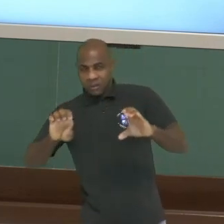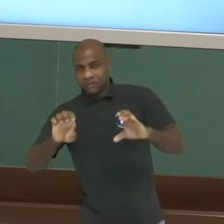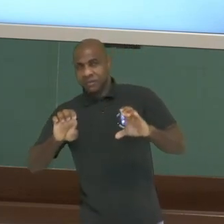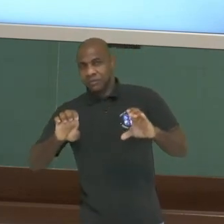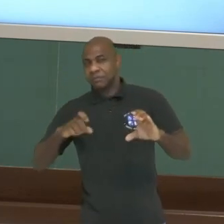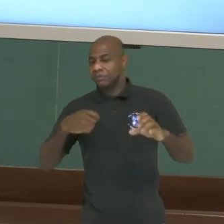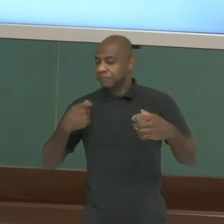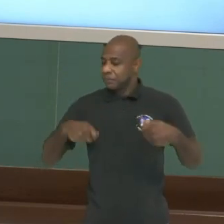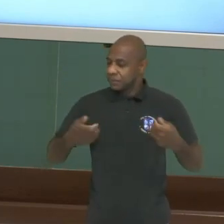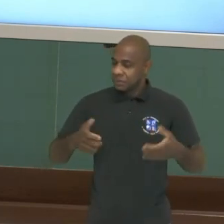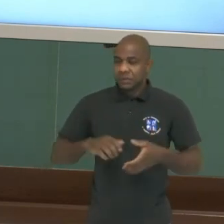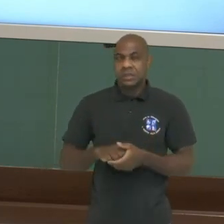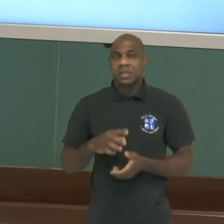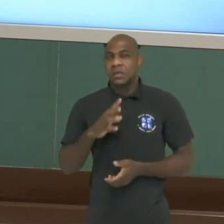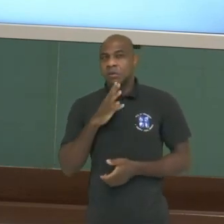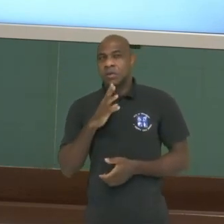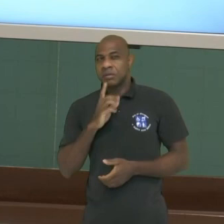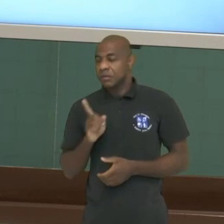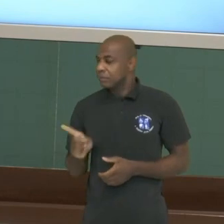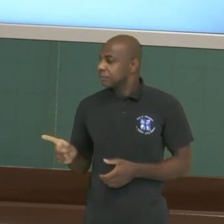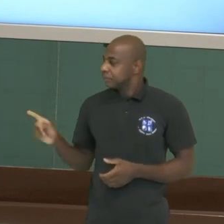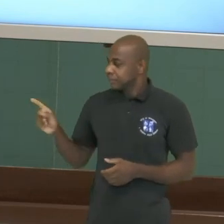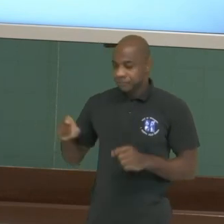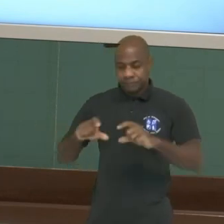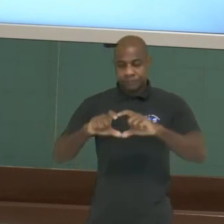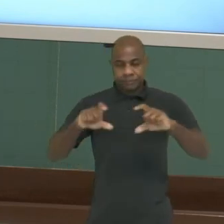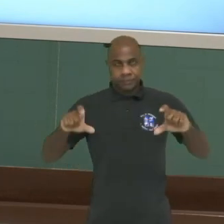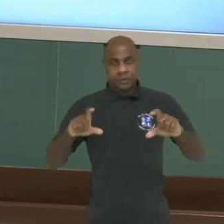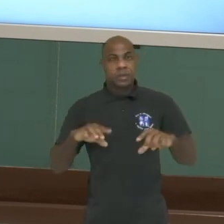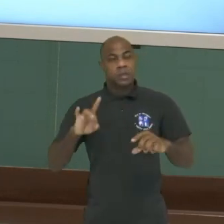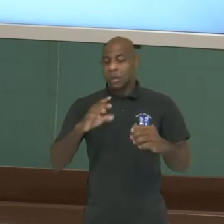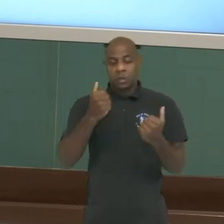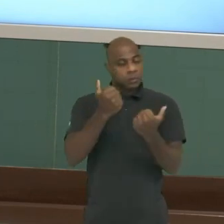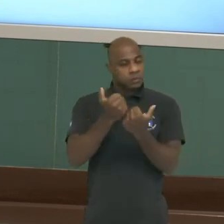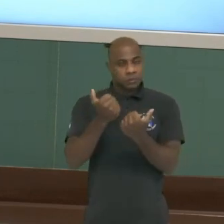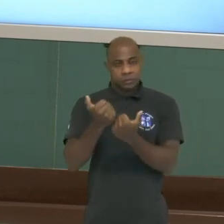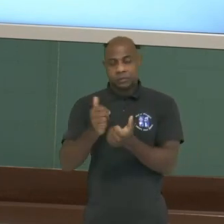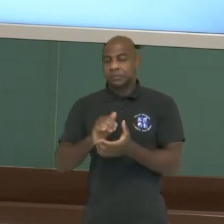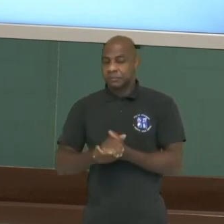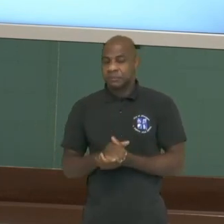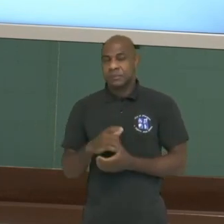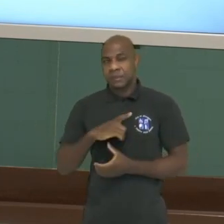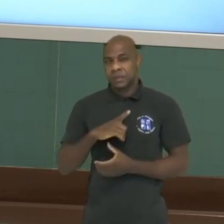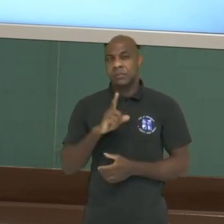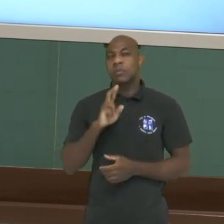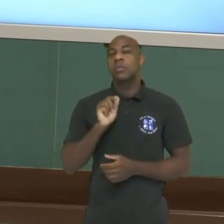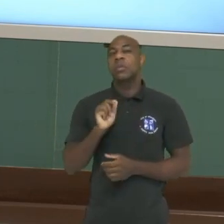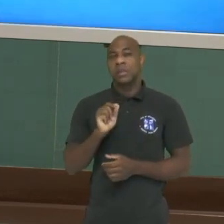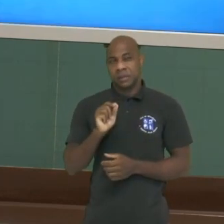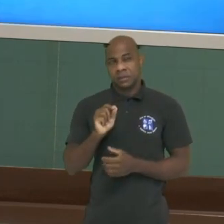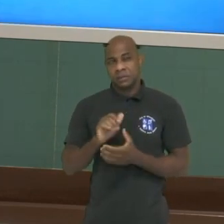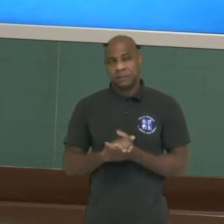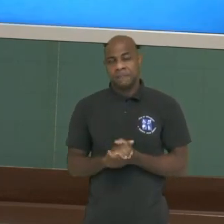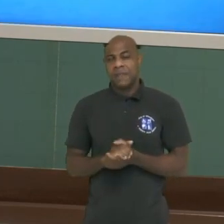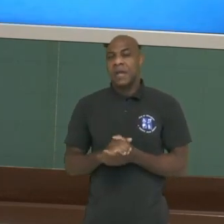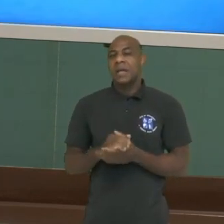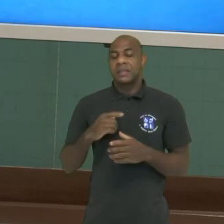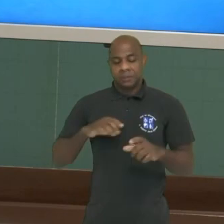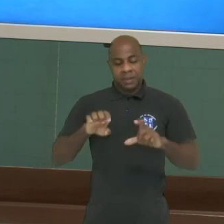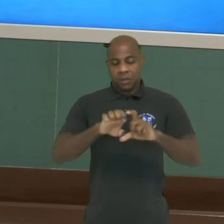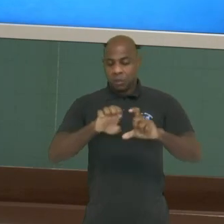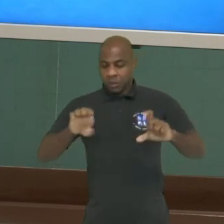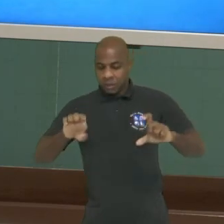um ponto e o coeficiente angular. Conhecendo isso, substituímos, nós temos exatamente a equação da